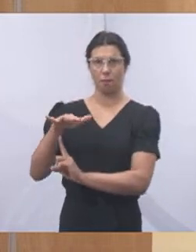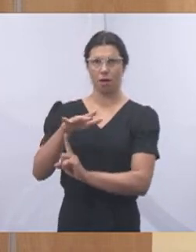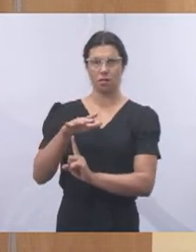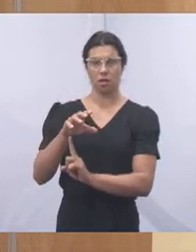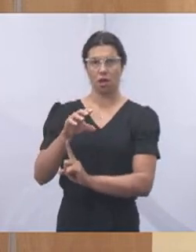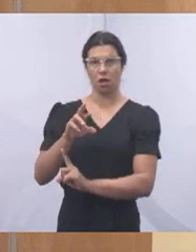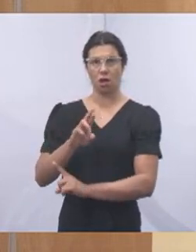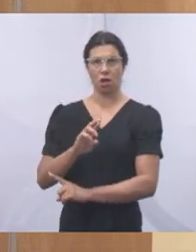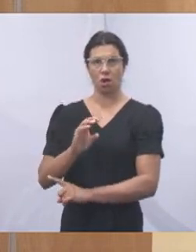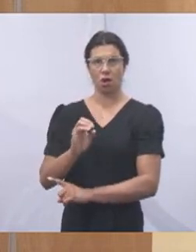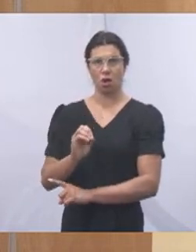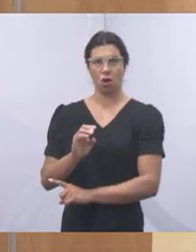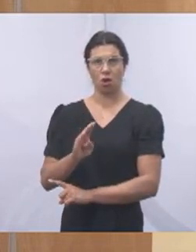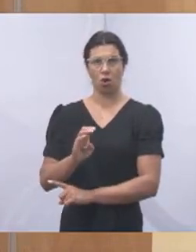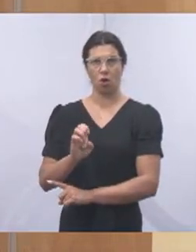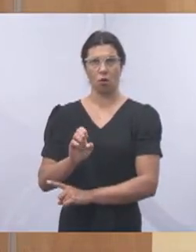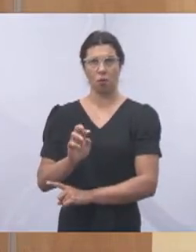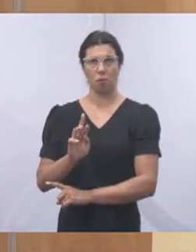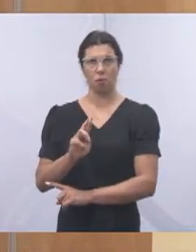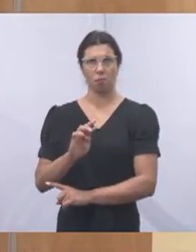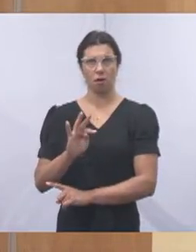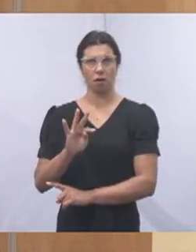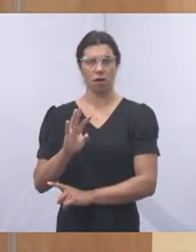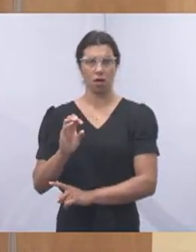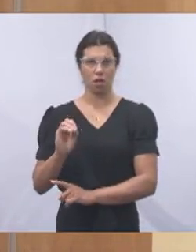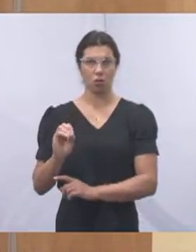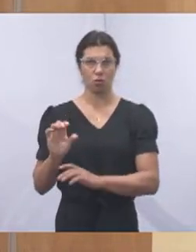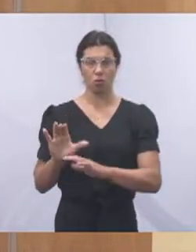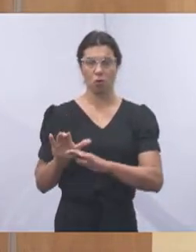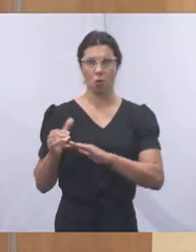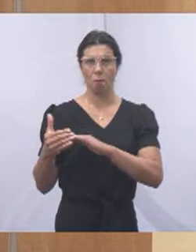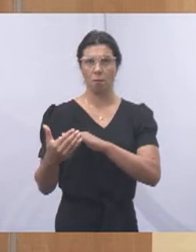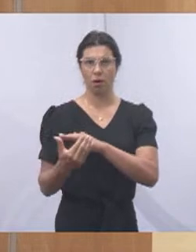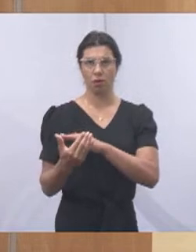da praça no bairro Bandeira Branca 1,